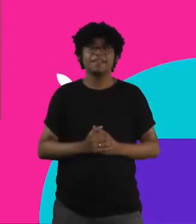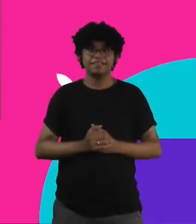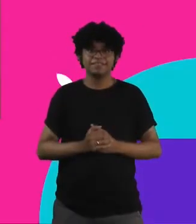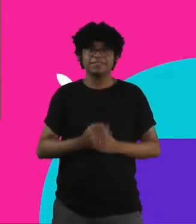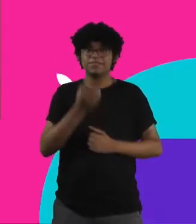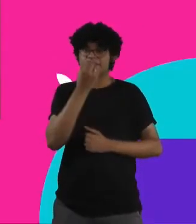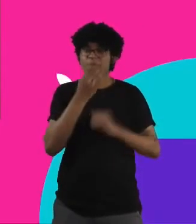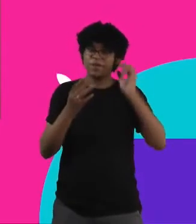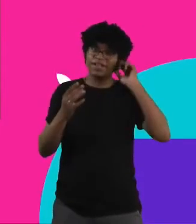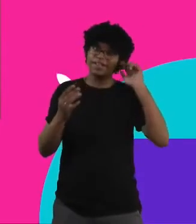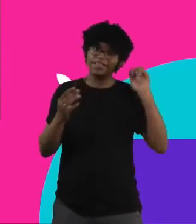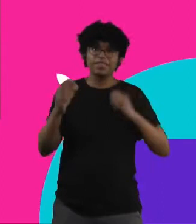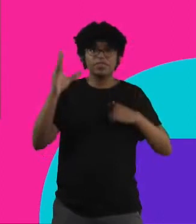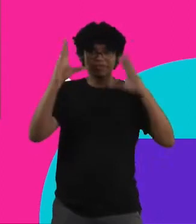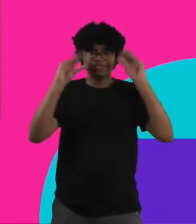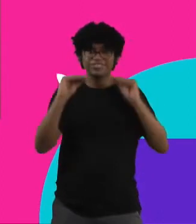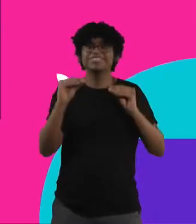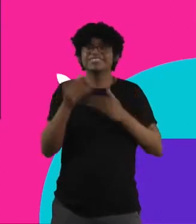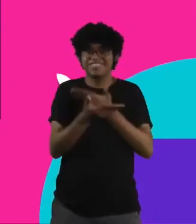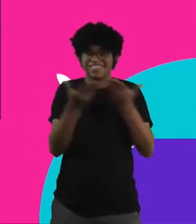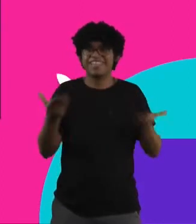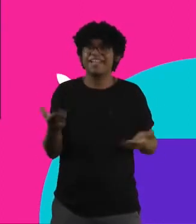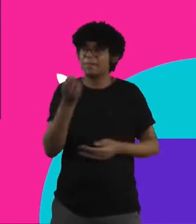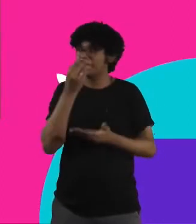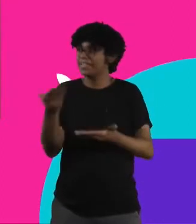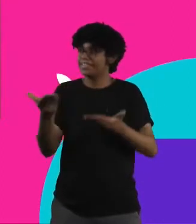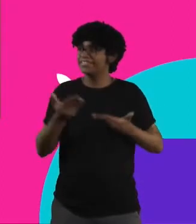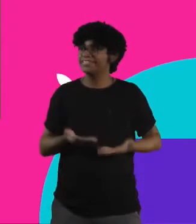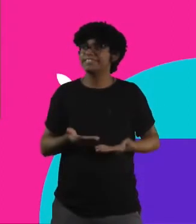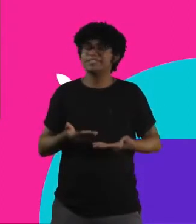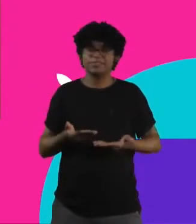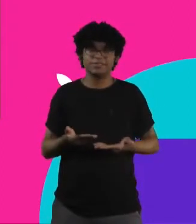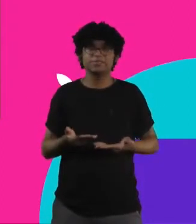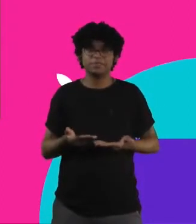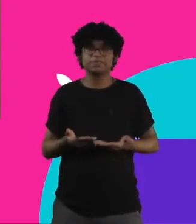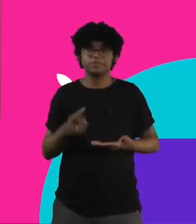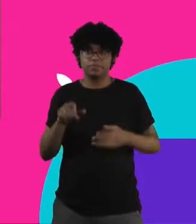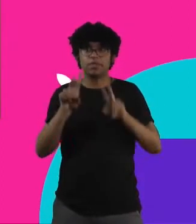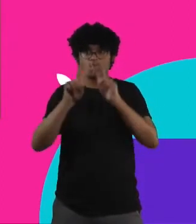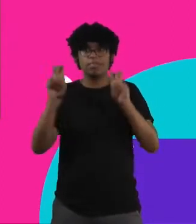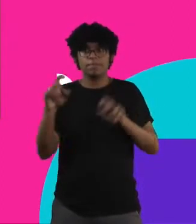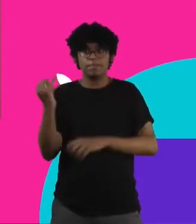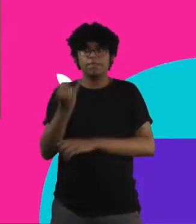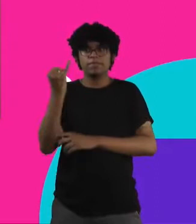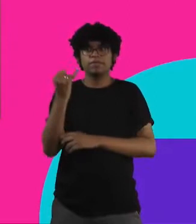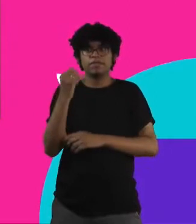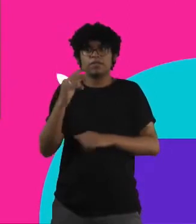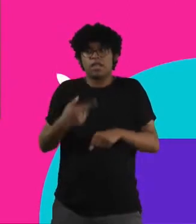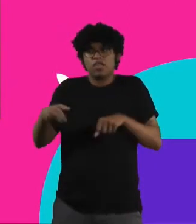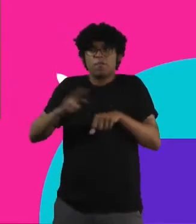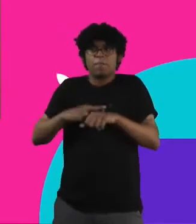Boa noite a todos, sejam bem-vindos. Hoje vamos falar então desse tema tão importante, né, sobre reconstrução